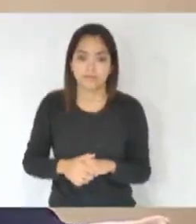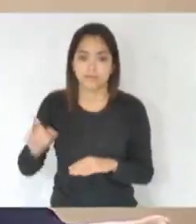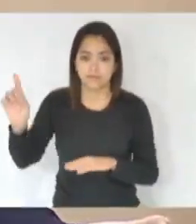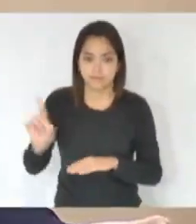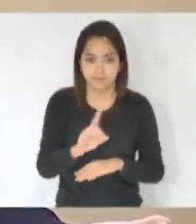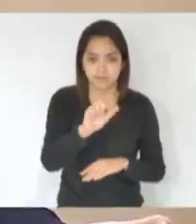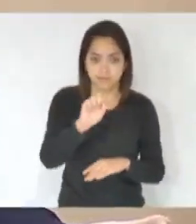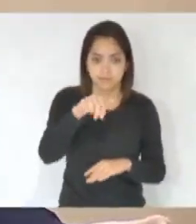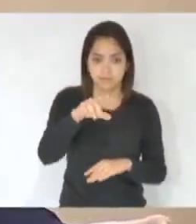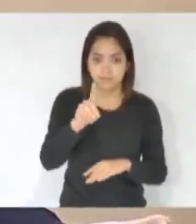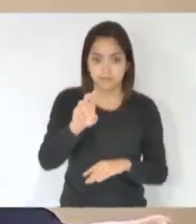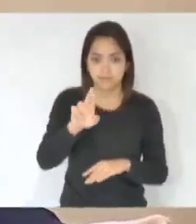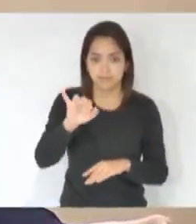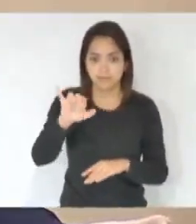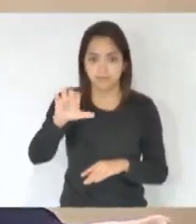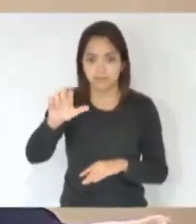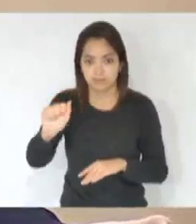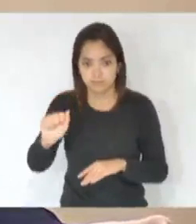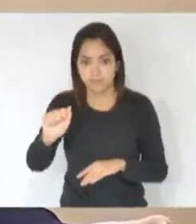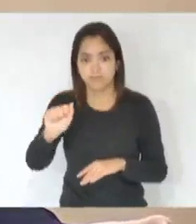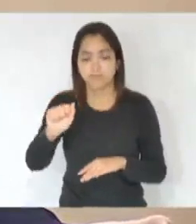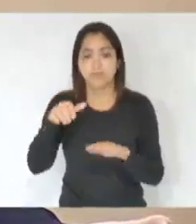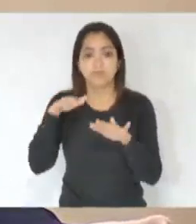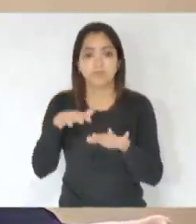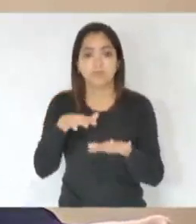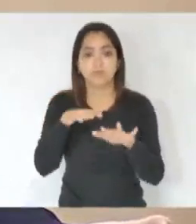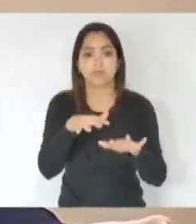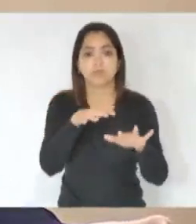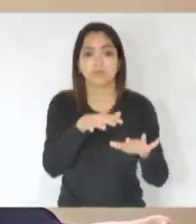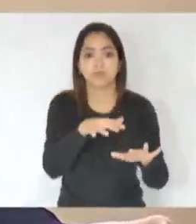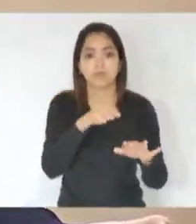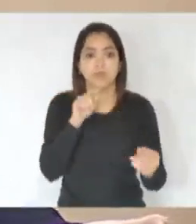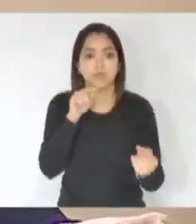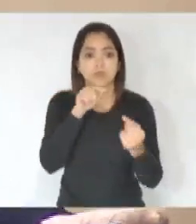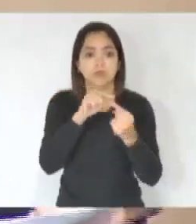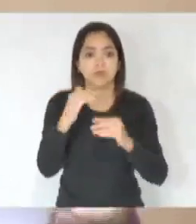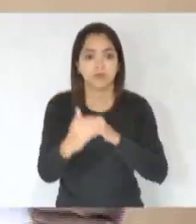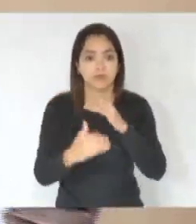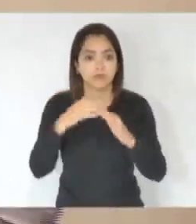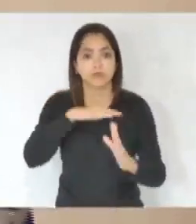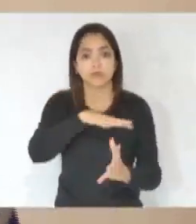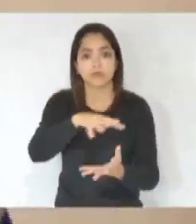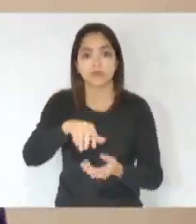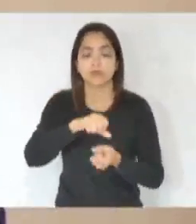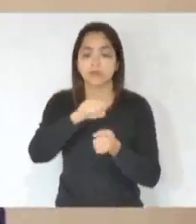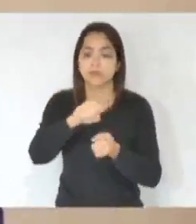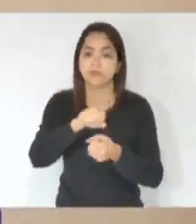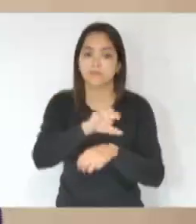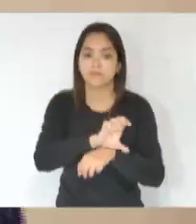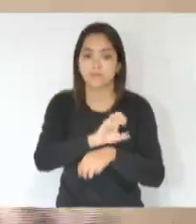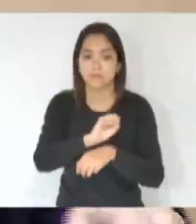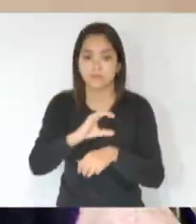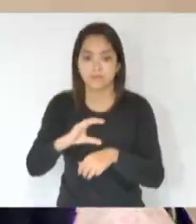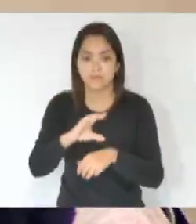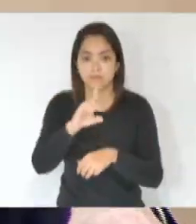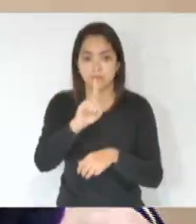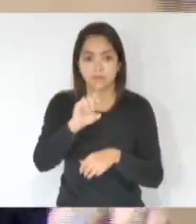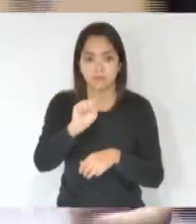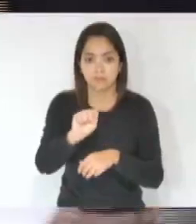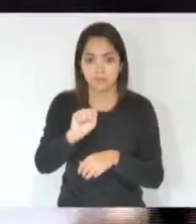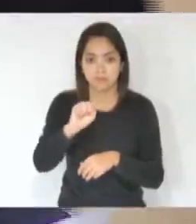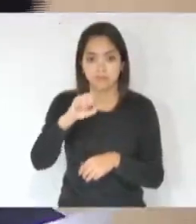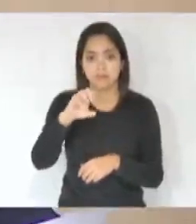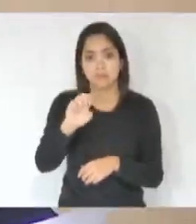Andréia Amorim faça a apresentação do Movimento Objetivo do Desenvolvimento Sustentável de Santa Catarina, ODS-SC.